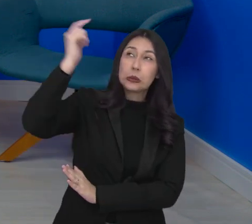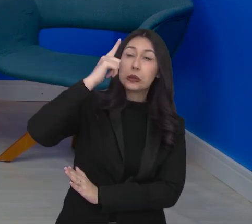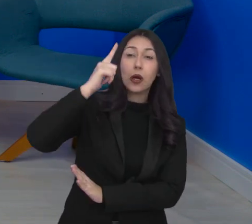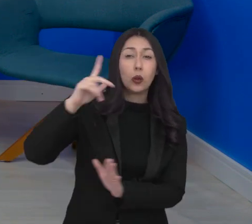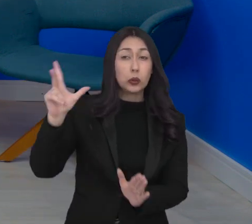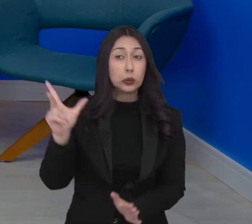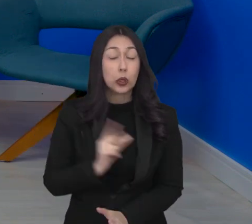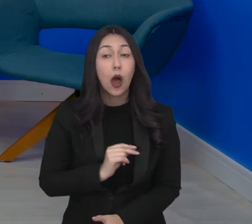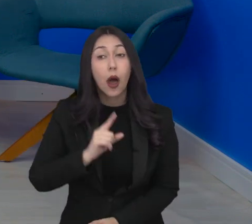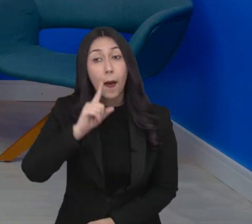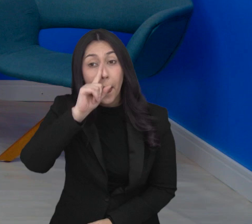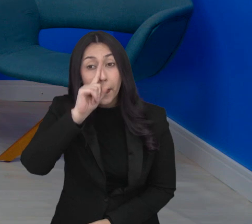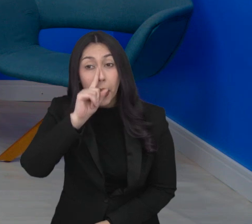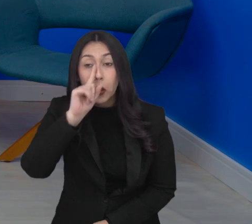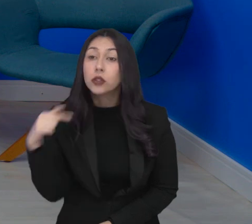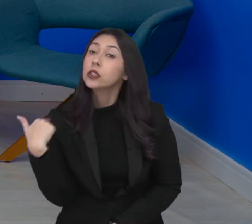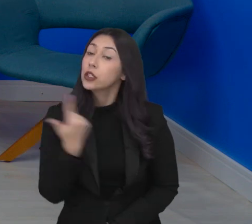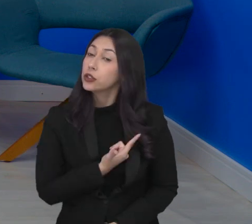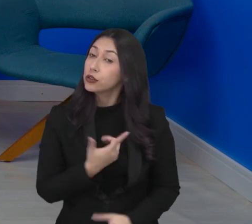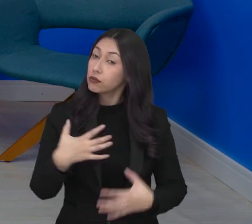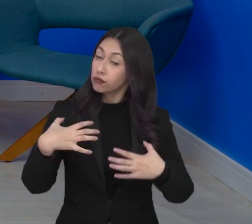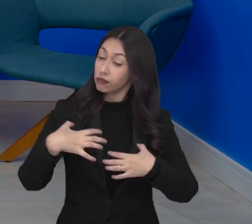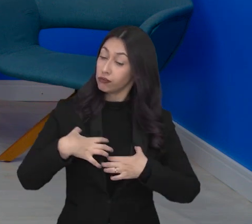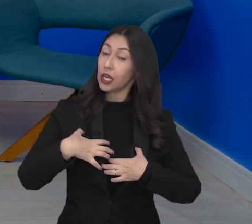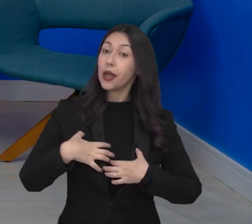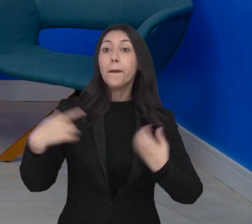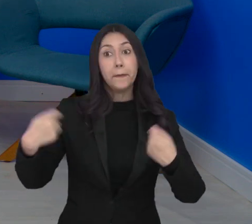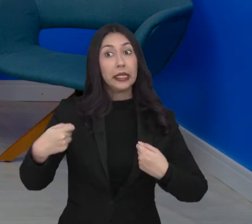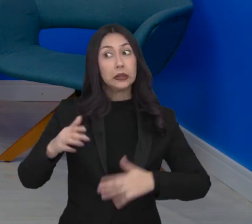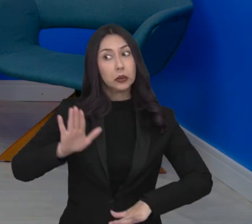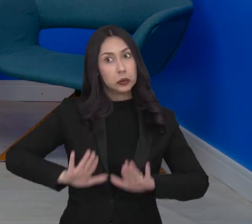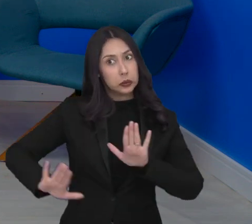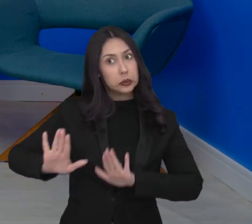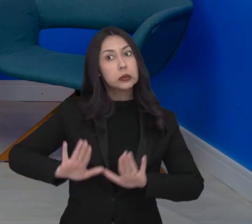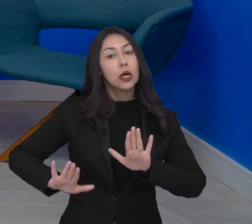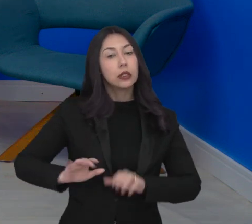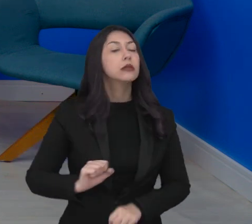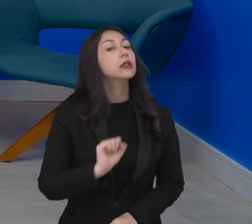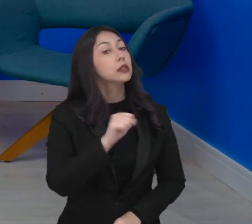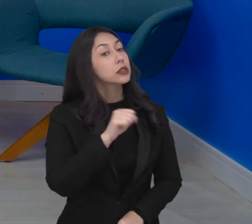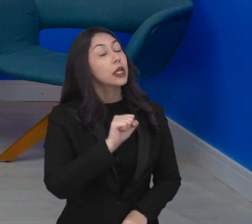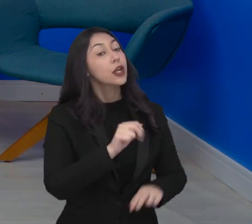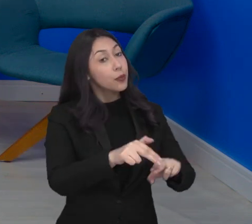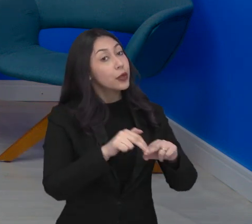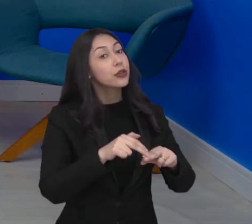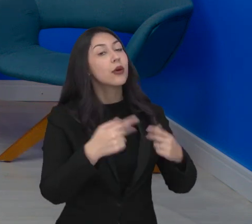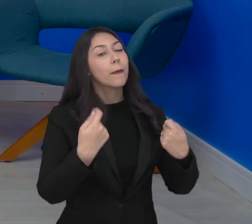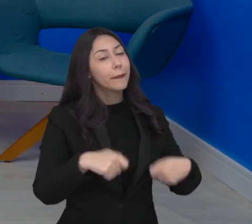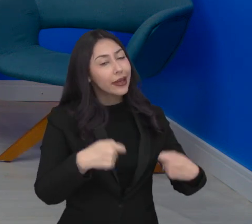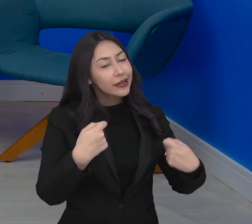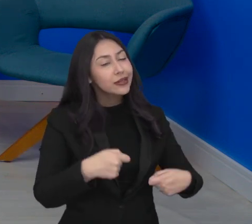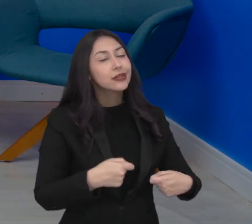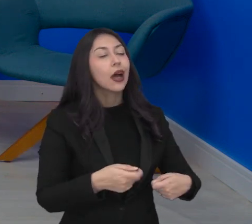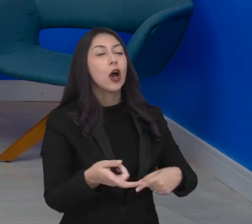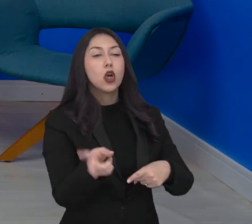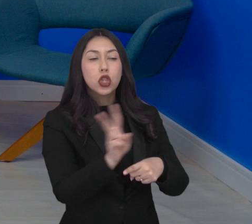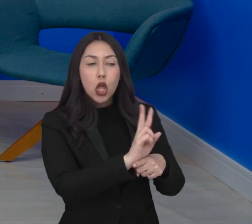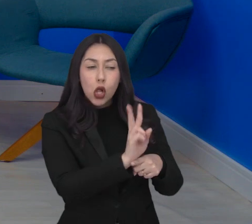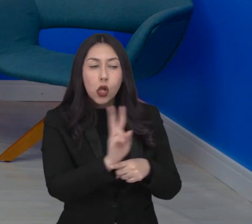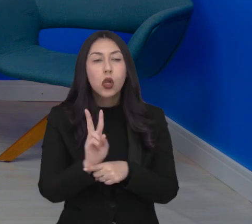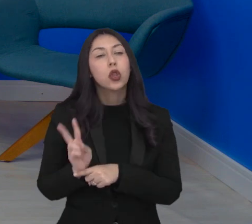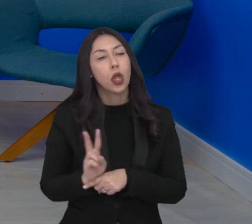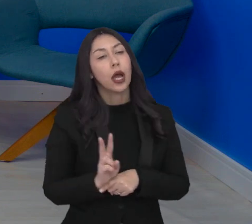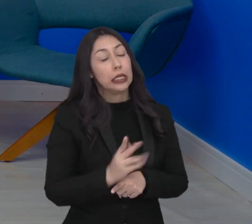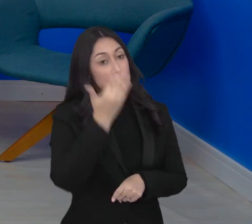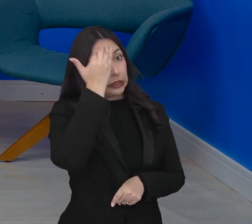sol batendo direto, isso é perigosíssimo. E a gente sente cada vez mais, né? Se a gente não frear, só tende a piorar. Exatamente. Por isso, como você disse, tem que haver um